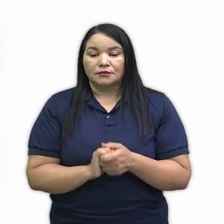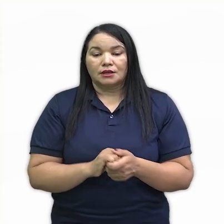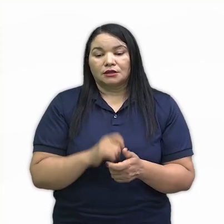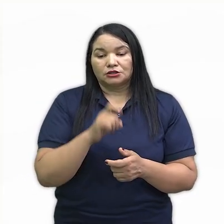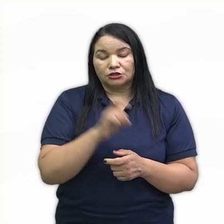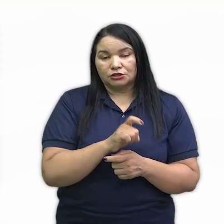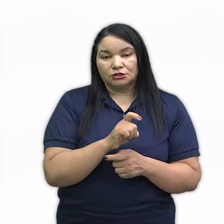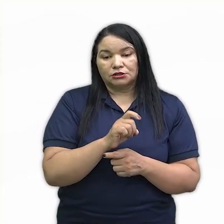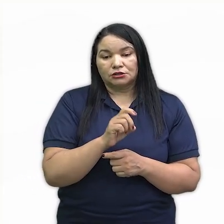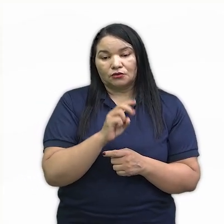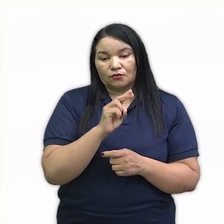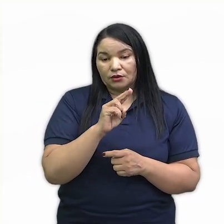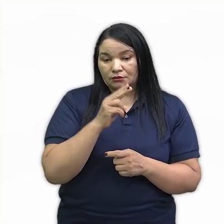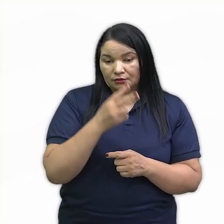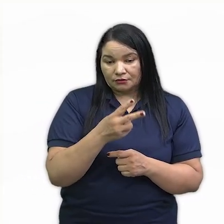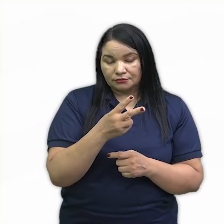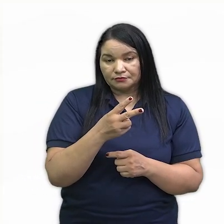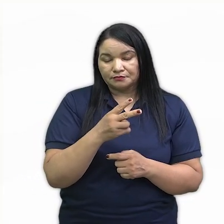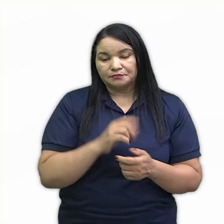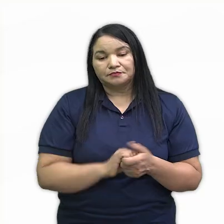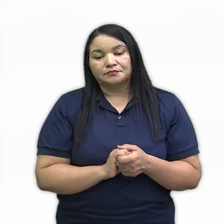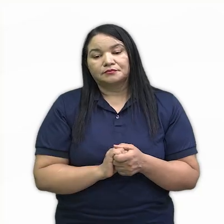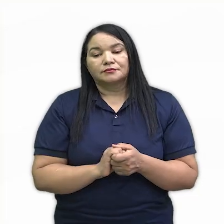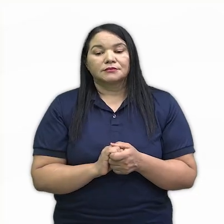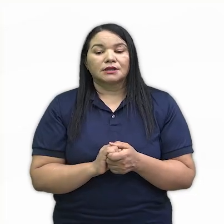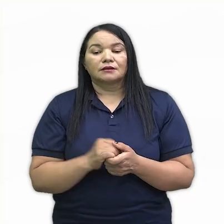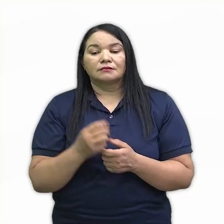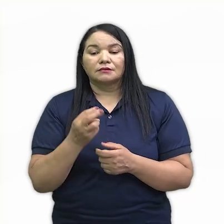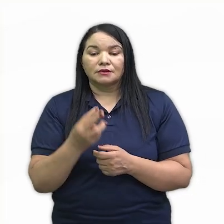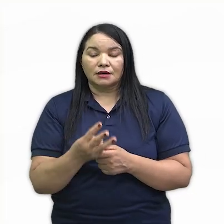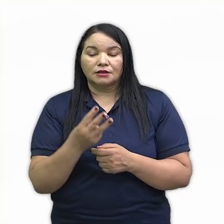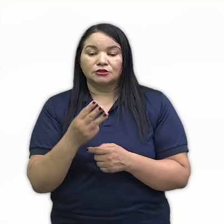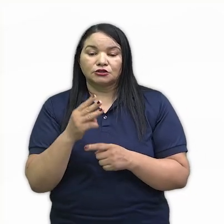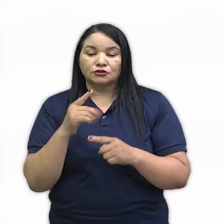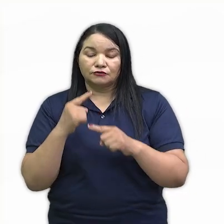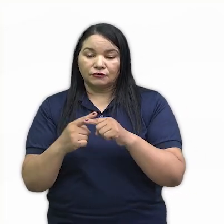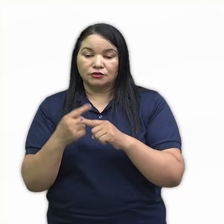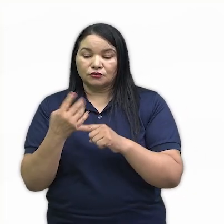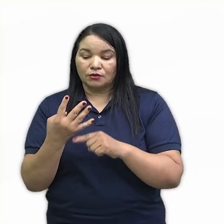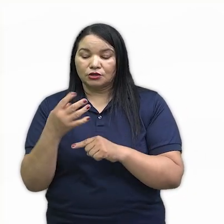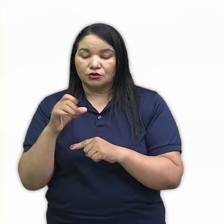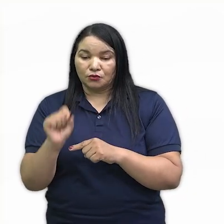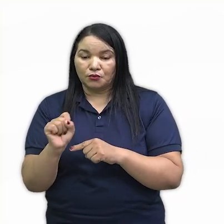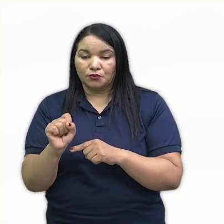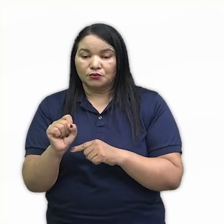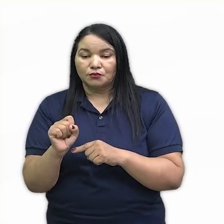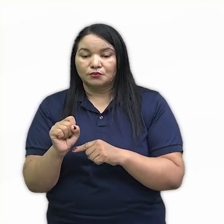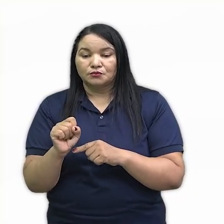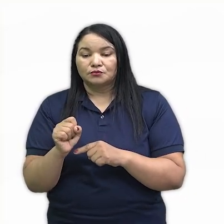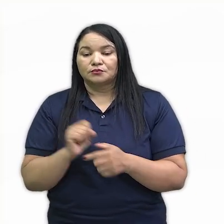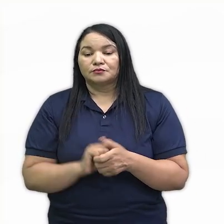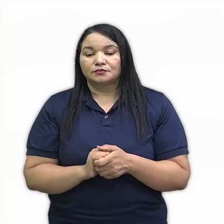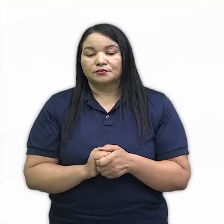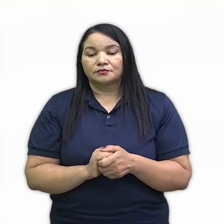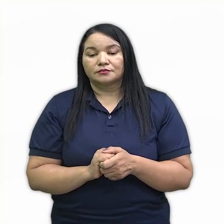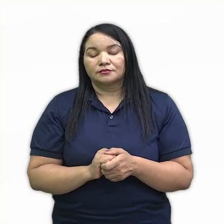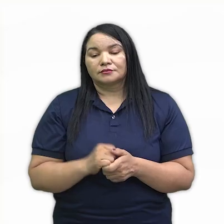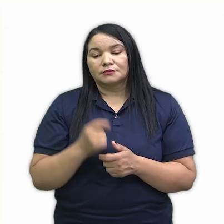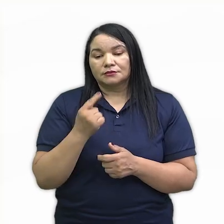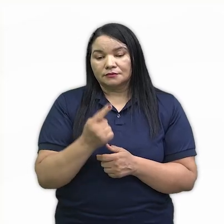x vezes x vai dar x ao quadrado, e 3 vezes 48 vai dar